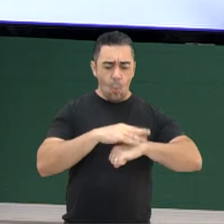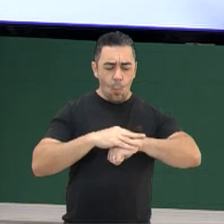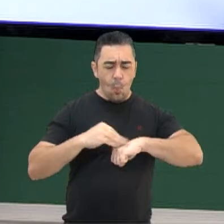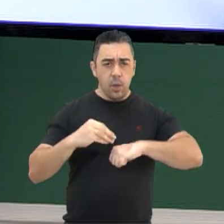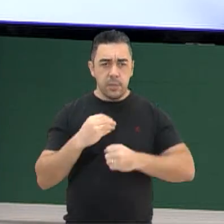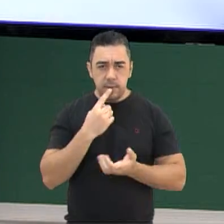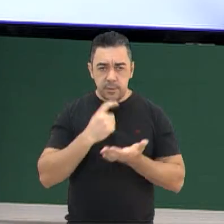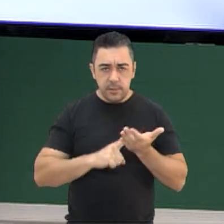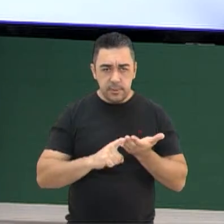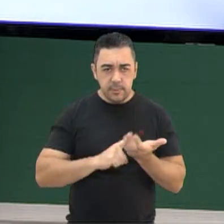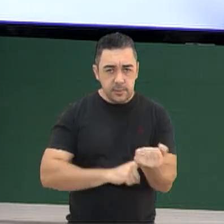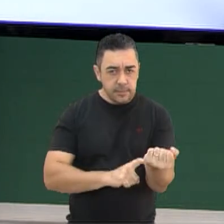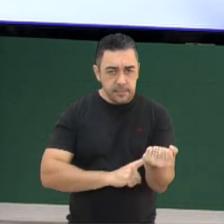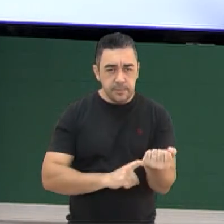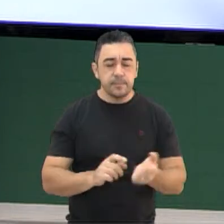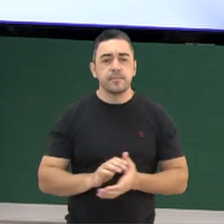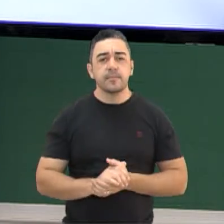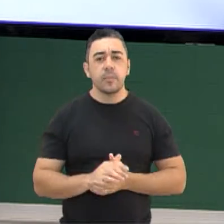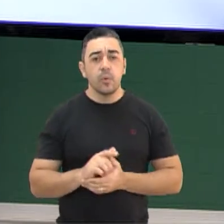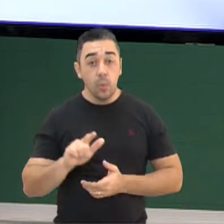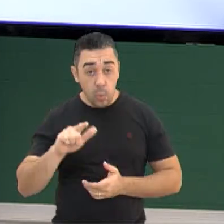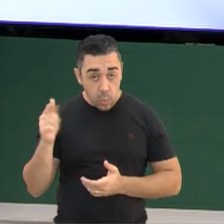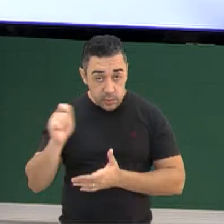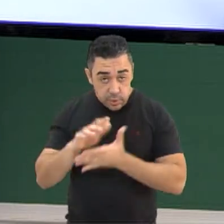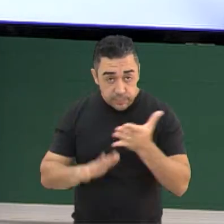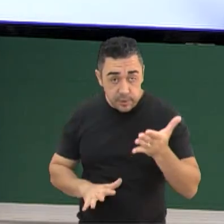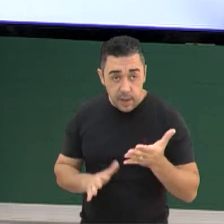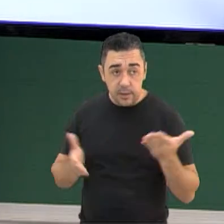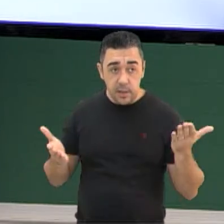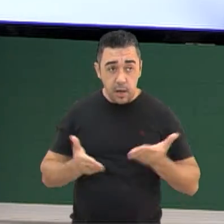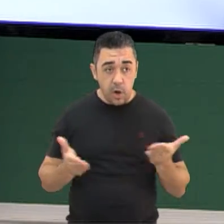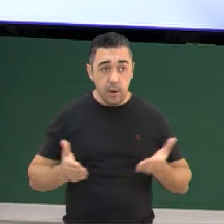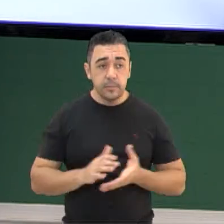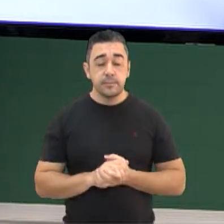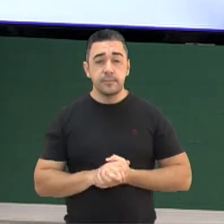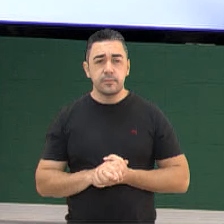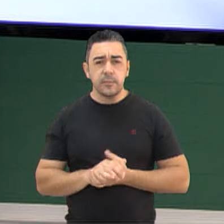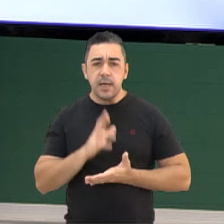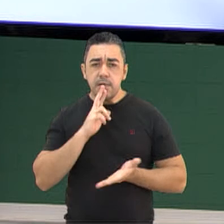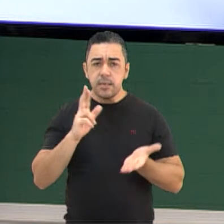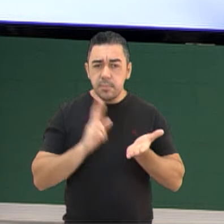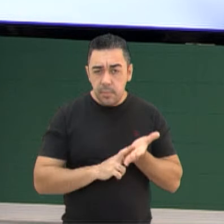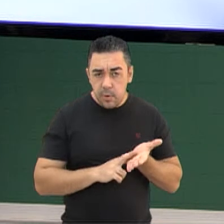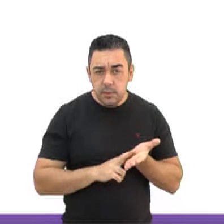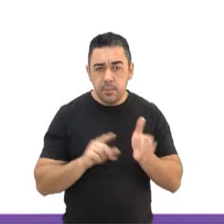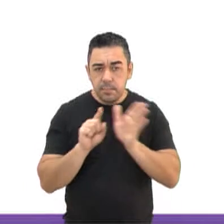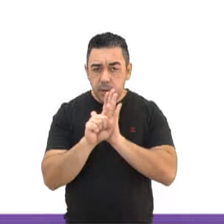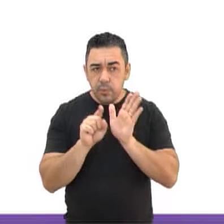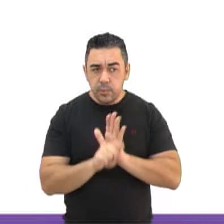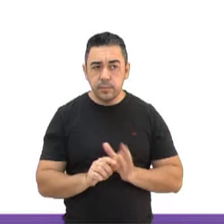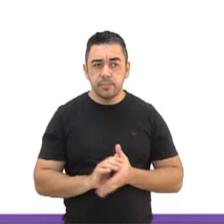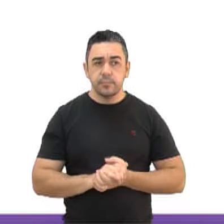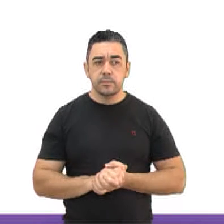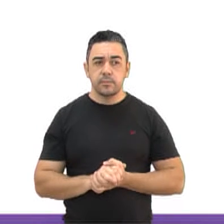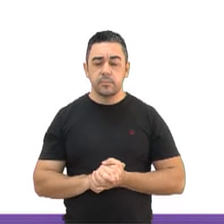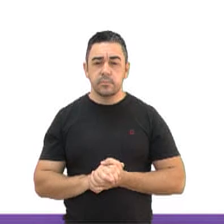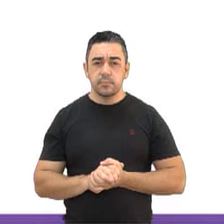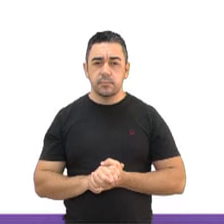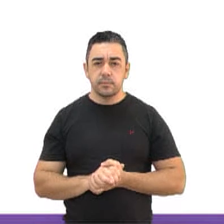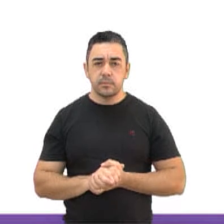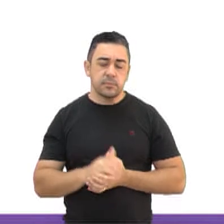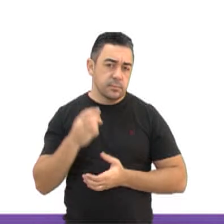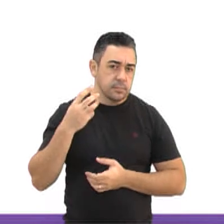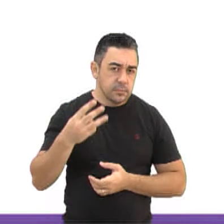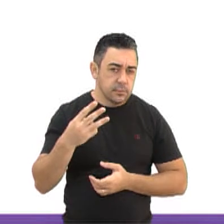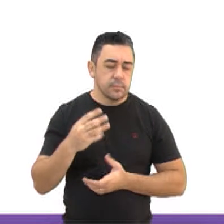sanguessugas. Vamos para mais uma atividade. Responda, então, essas questões. 3. O